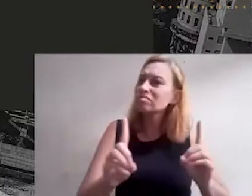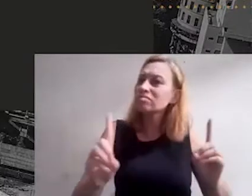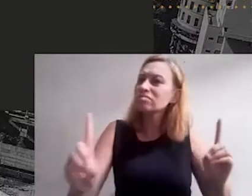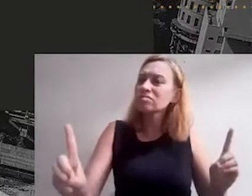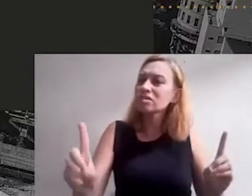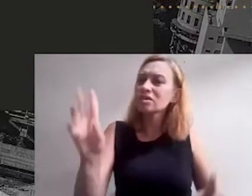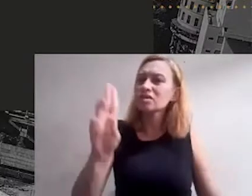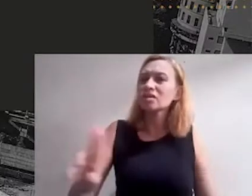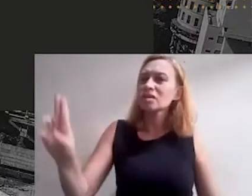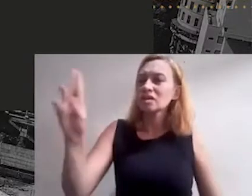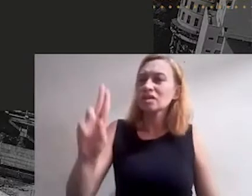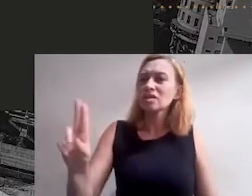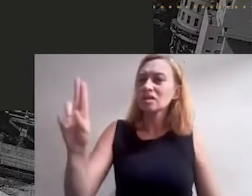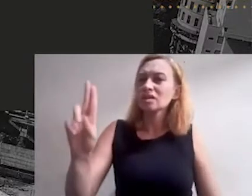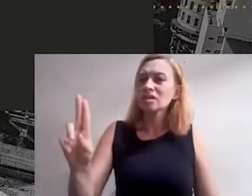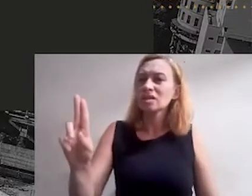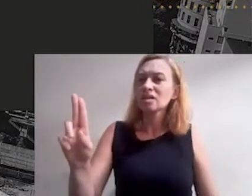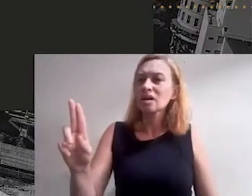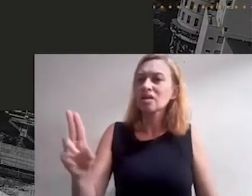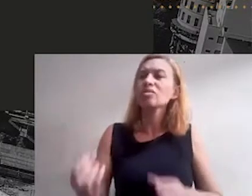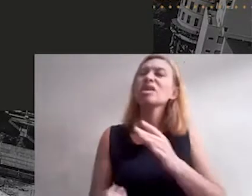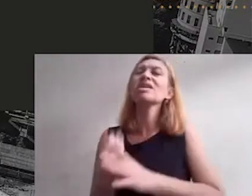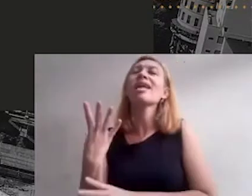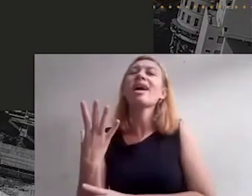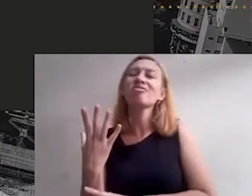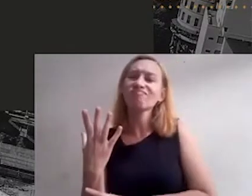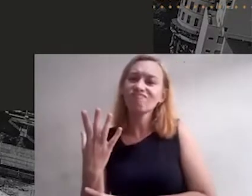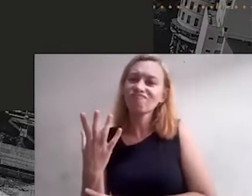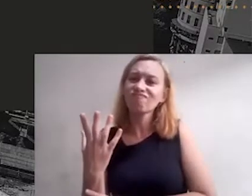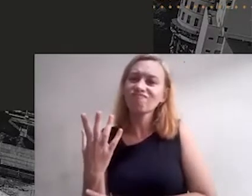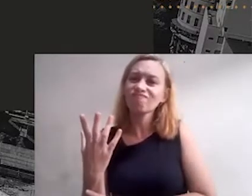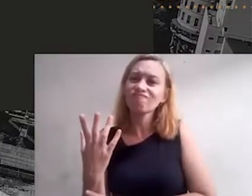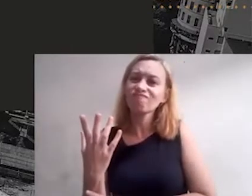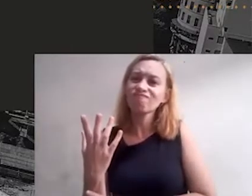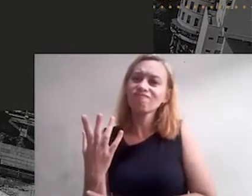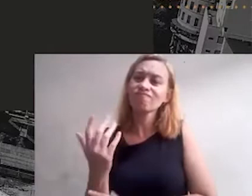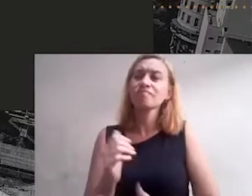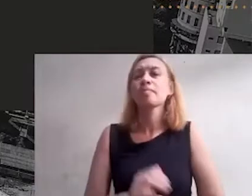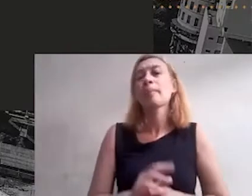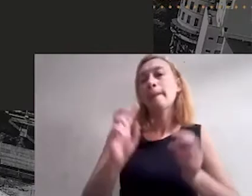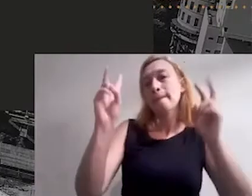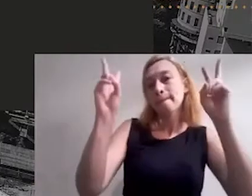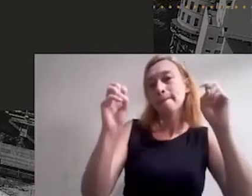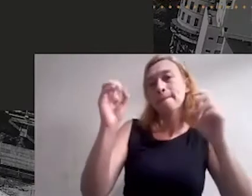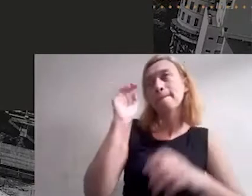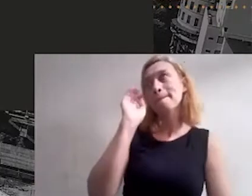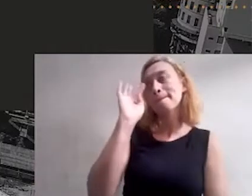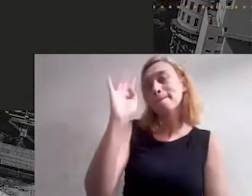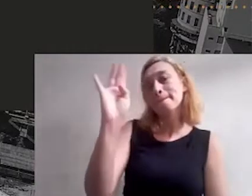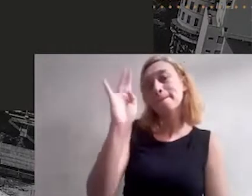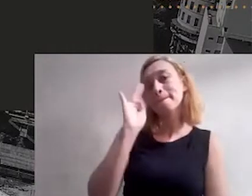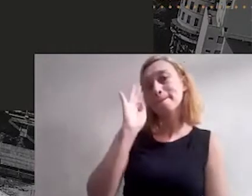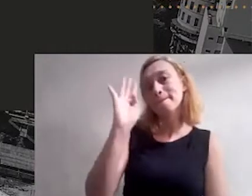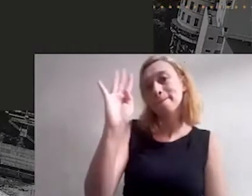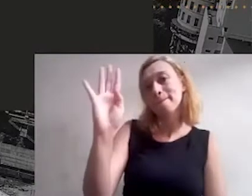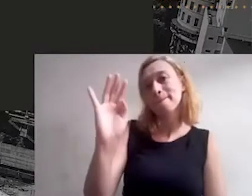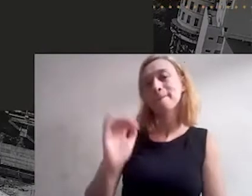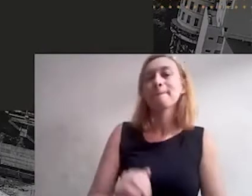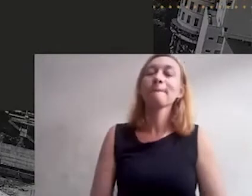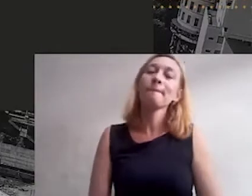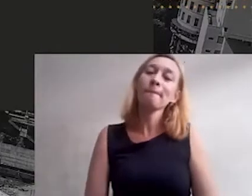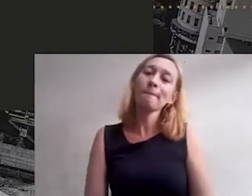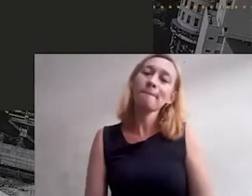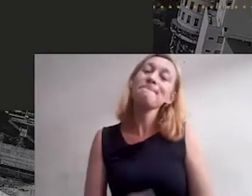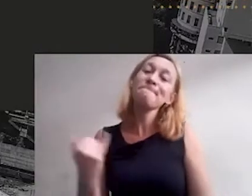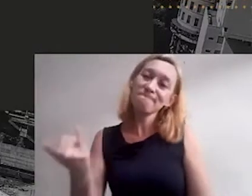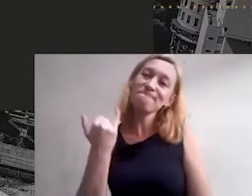ao fazimento, como diria o velho Darcy Ribeiro. Sobre a questão dos sonhos, é essencial sonhar, eu concordo